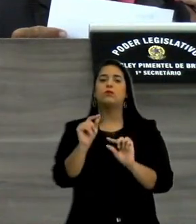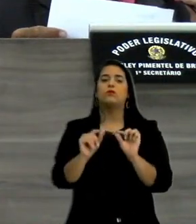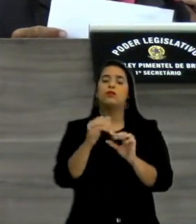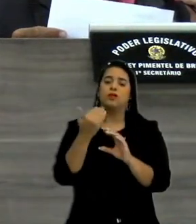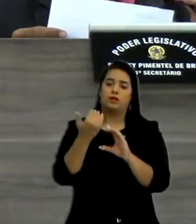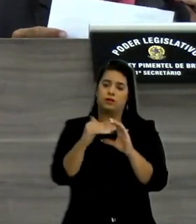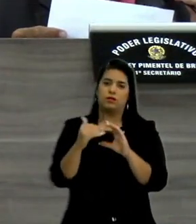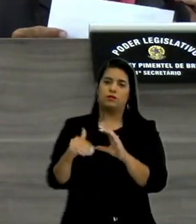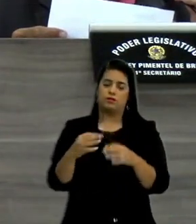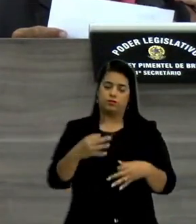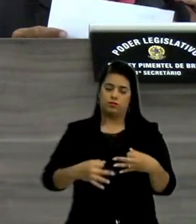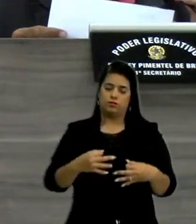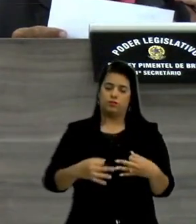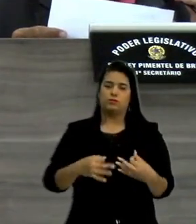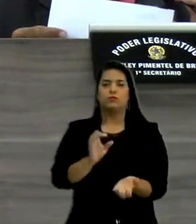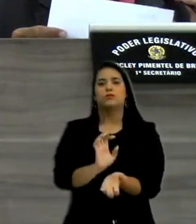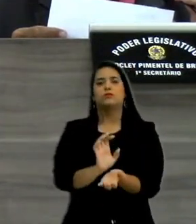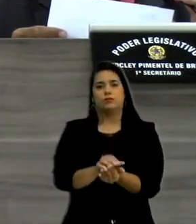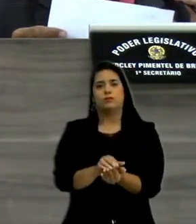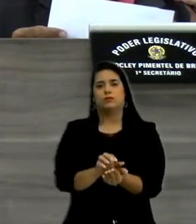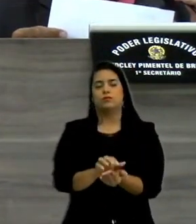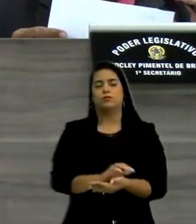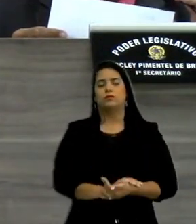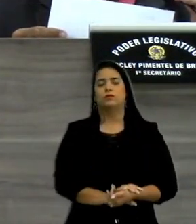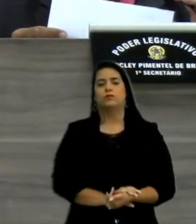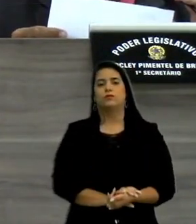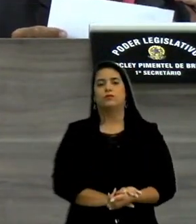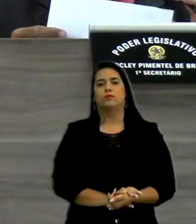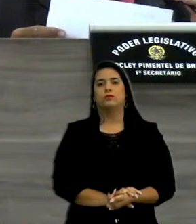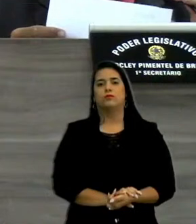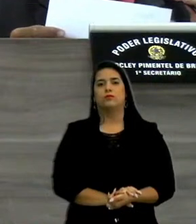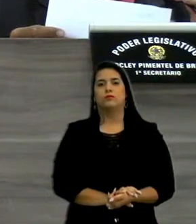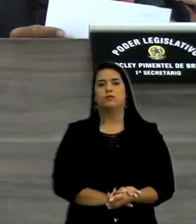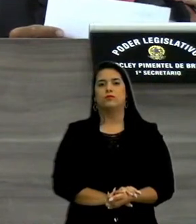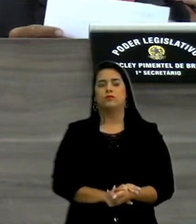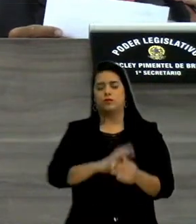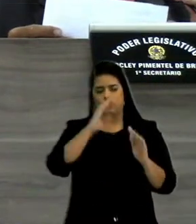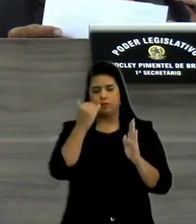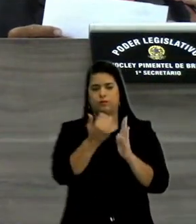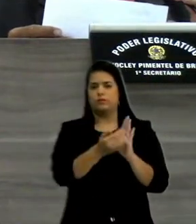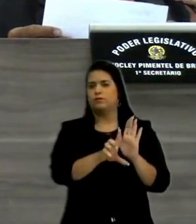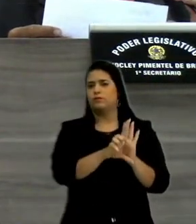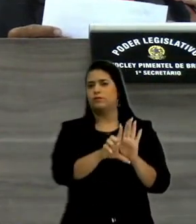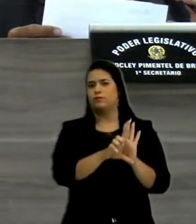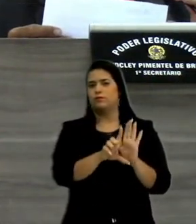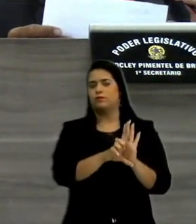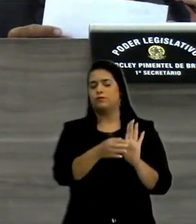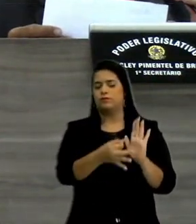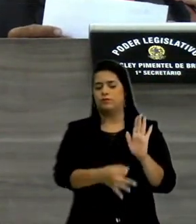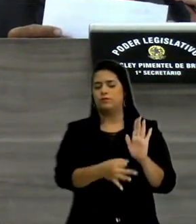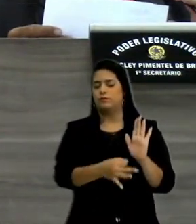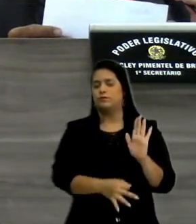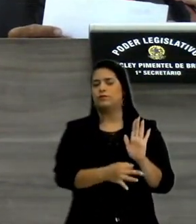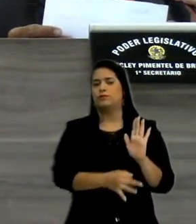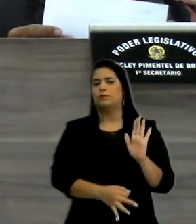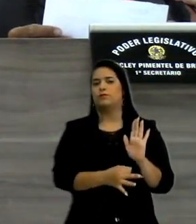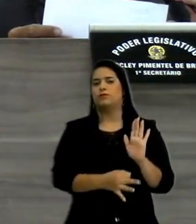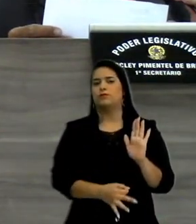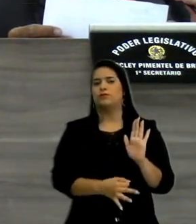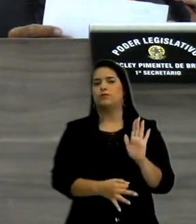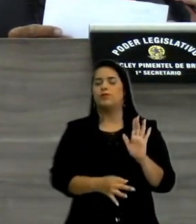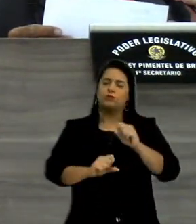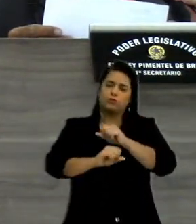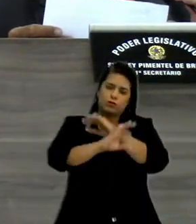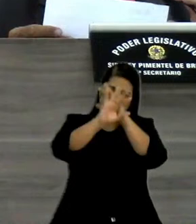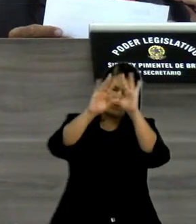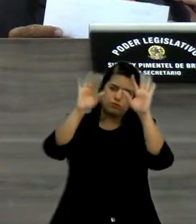encaminhada ao Tribunal de Contas do Estado para os devidos procedimentos em análise e julgamento. Ressaltamos o empenho e a transparência da